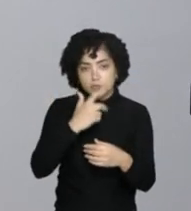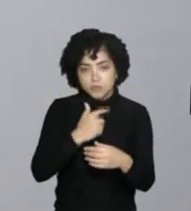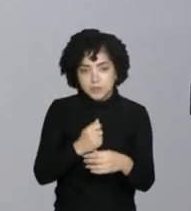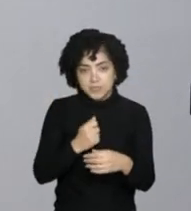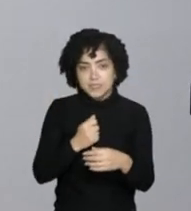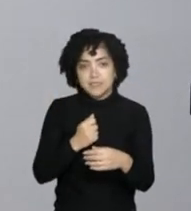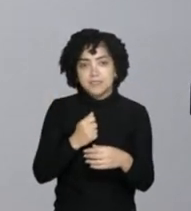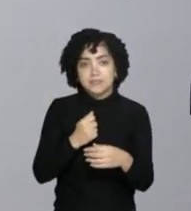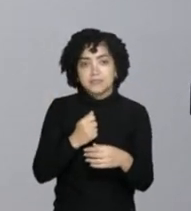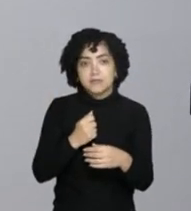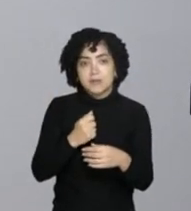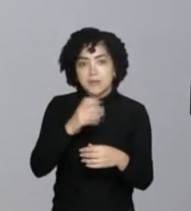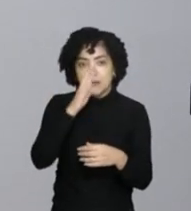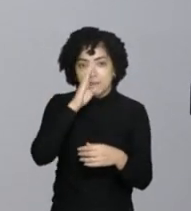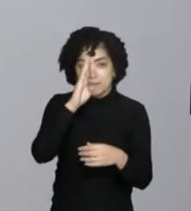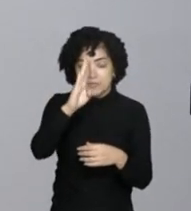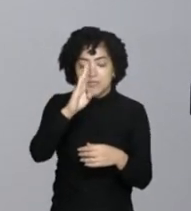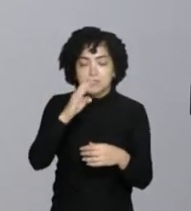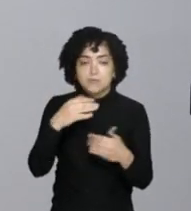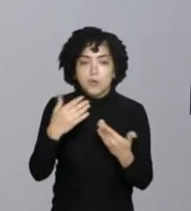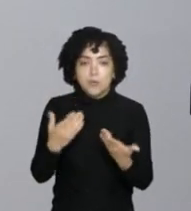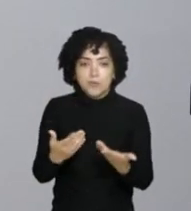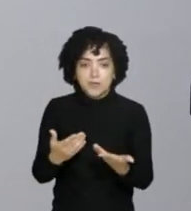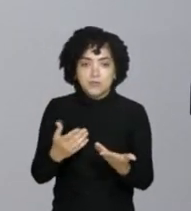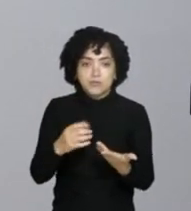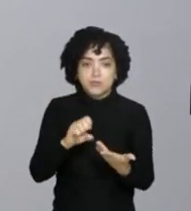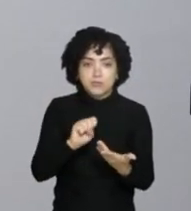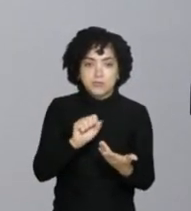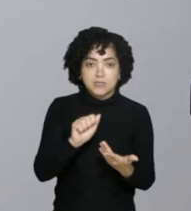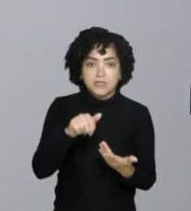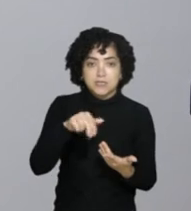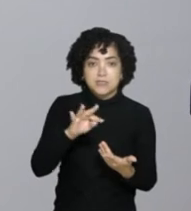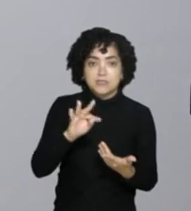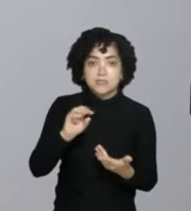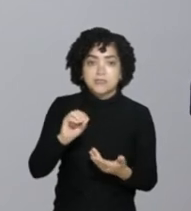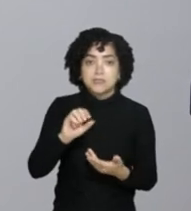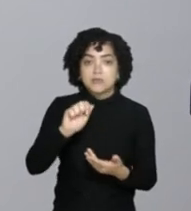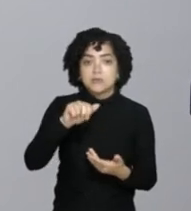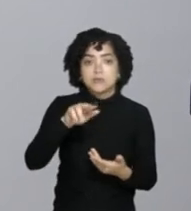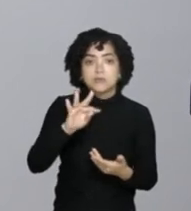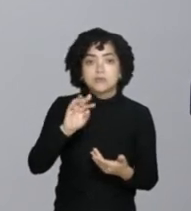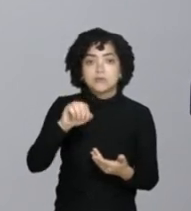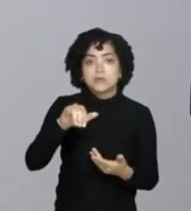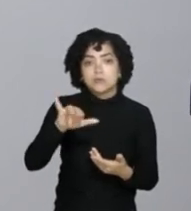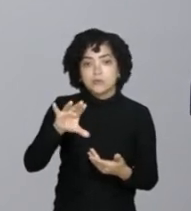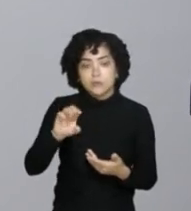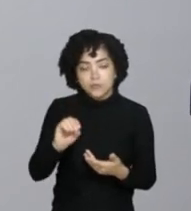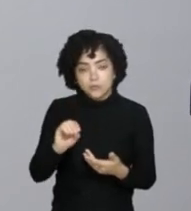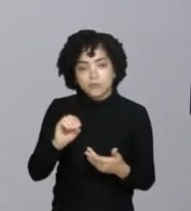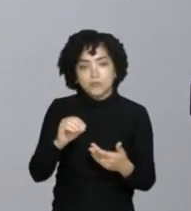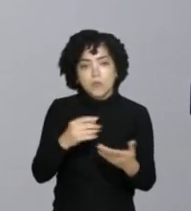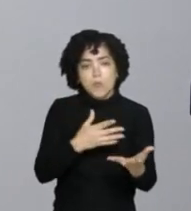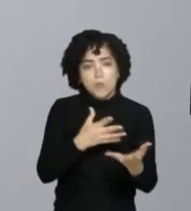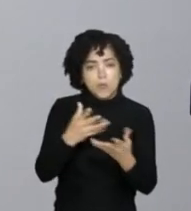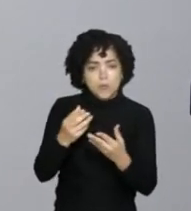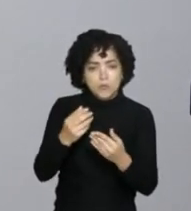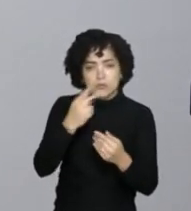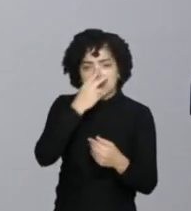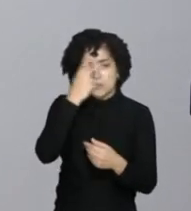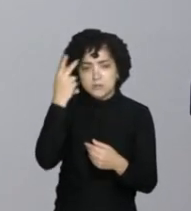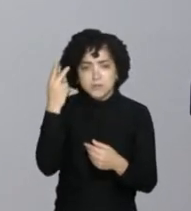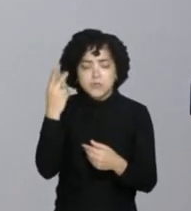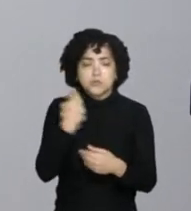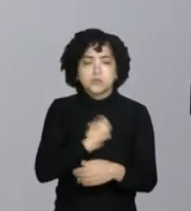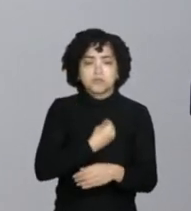Santo Antônio, Capela Santo Antônio, foi uma coisa maravilhosa, nunca se viu tantas pessoas, tanto povo presente